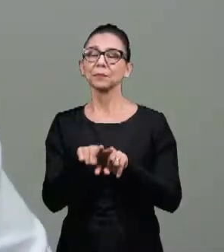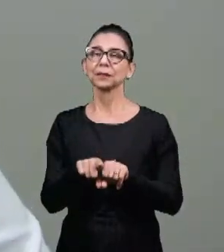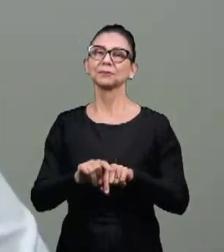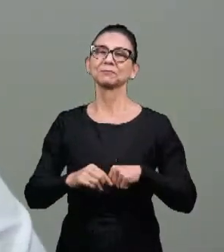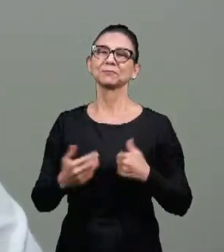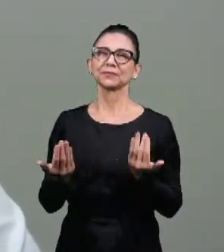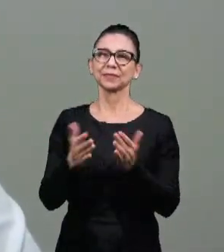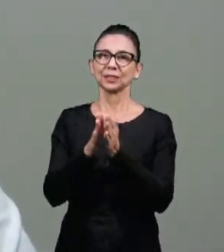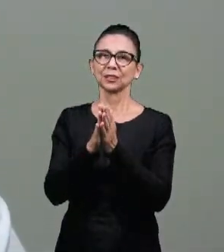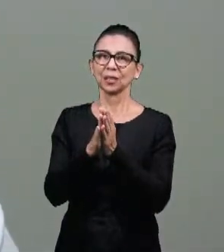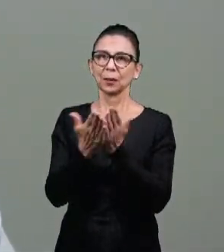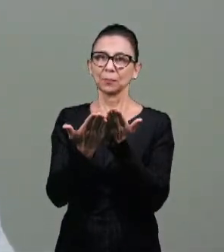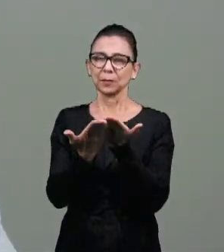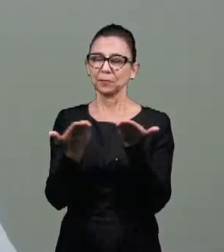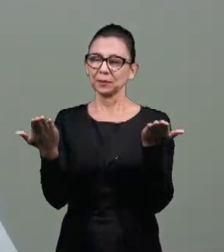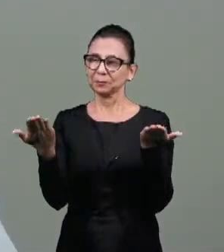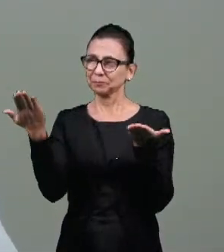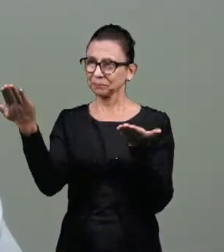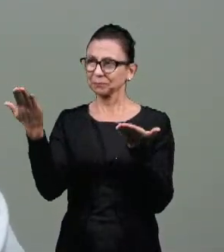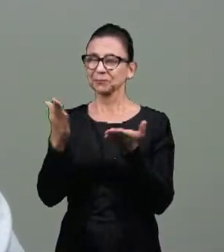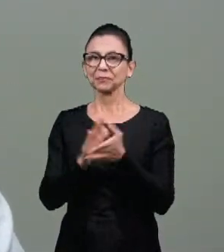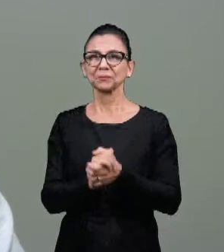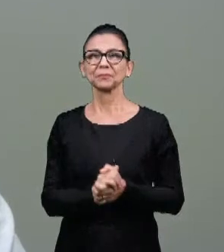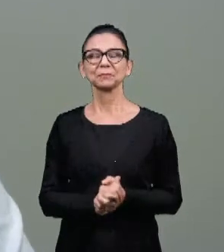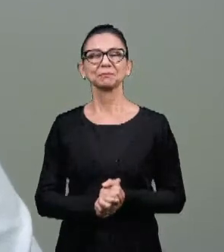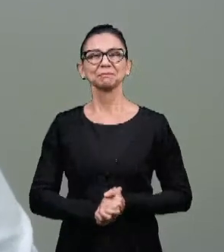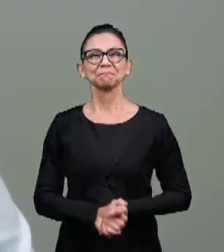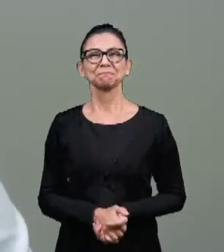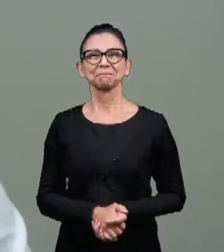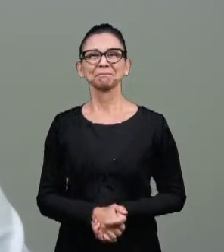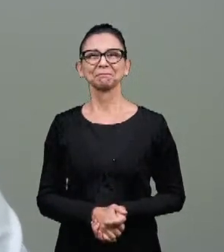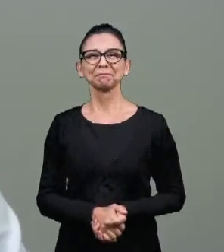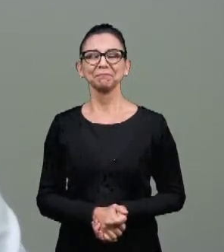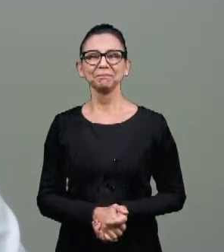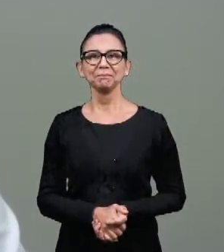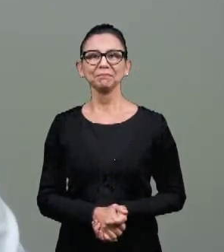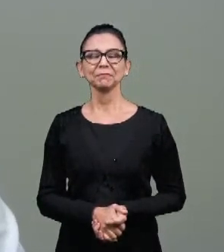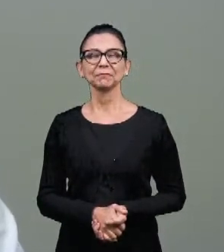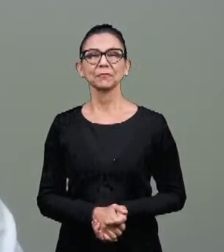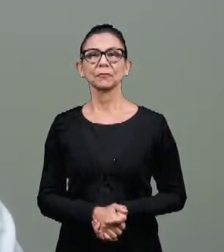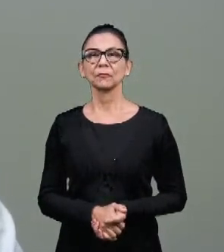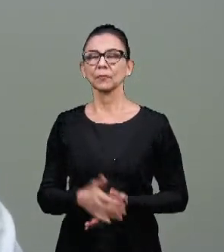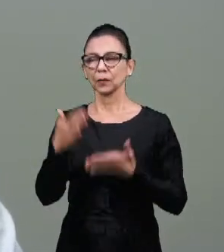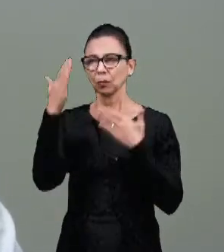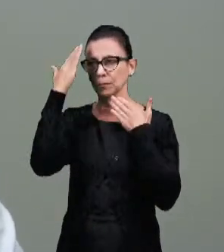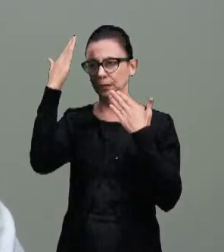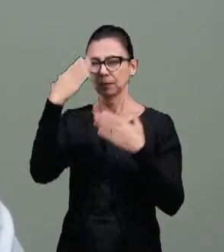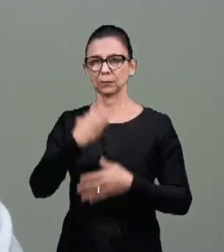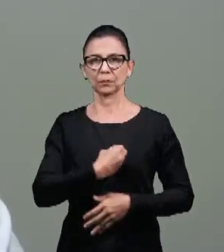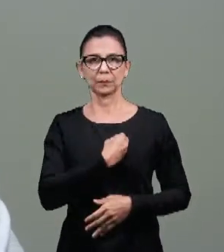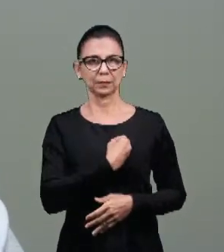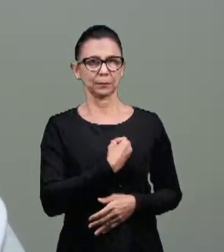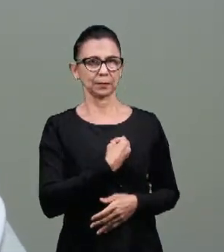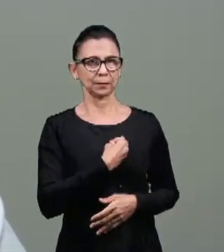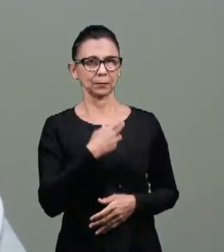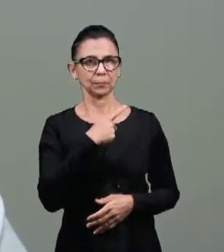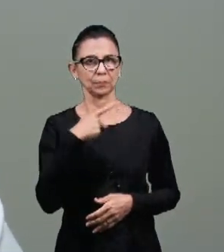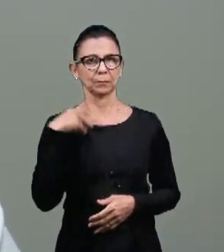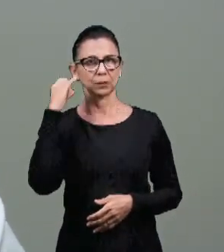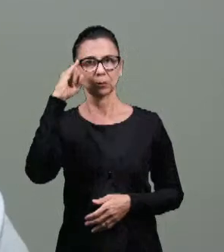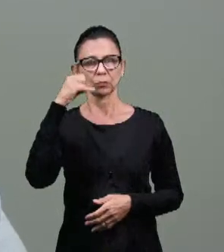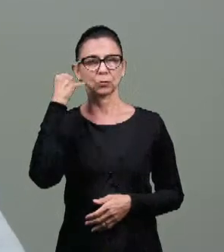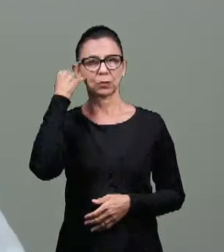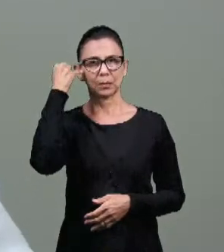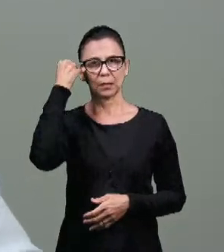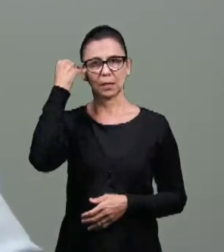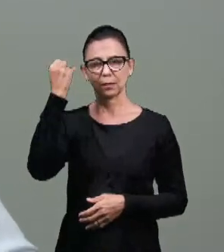agora às 8 horas da noite. Pastor José Júnior, obrigado por sua participação aqui conosco na bancada mais uma vez. Amém. Vamos estar juntos aí.